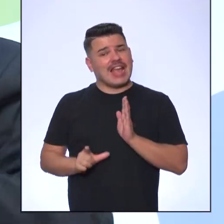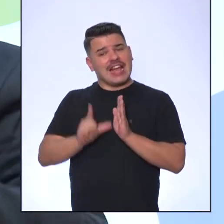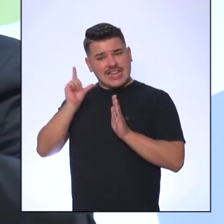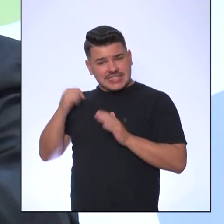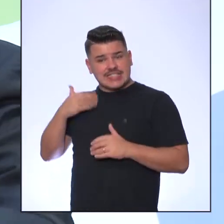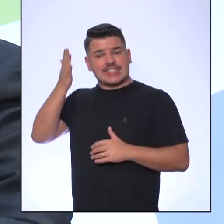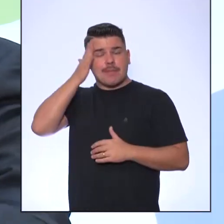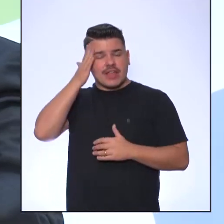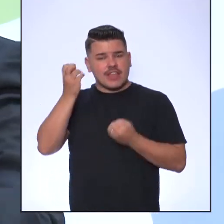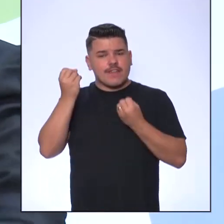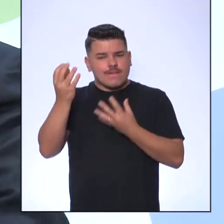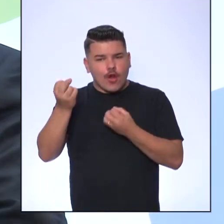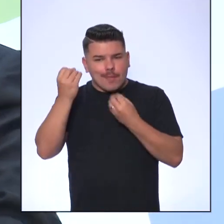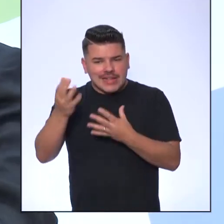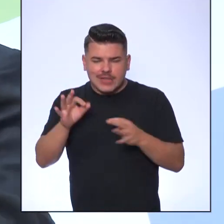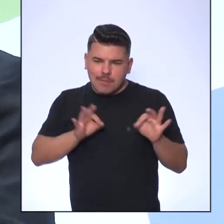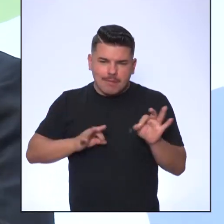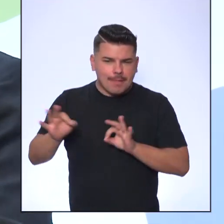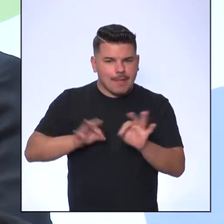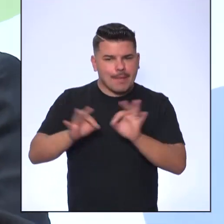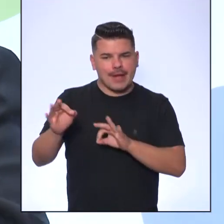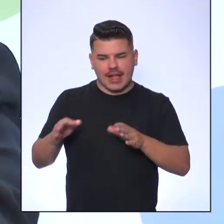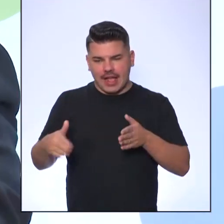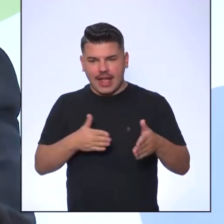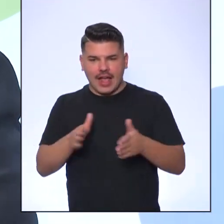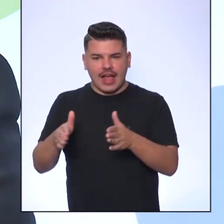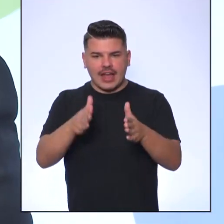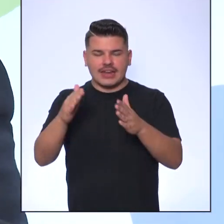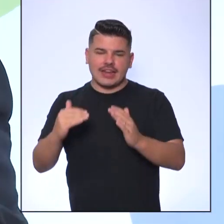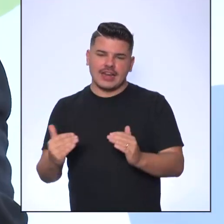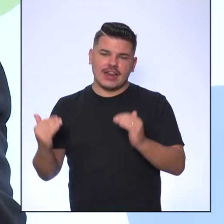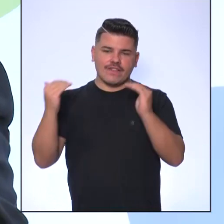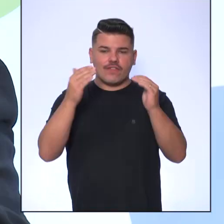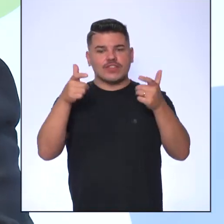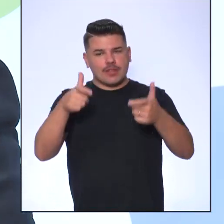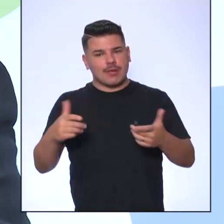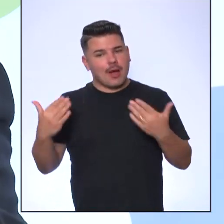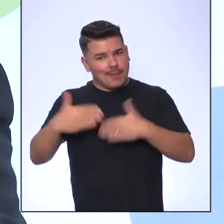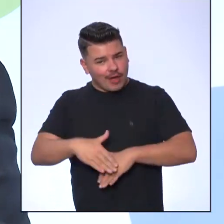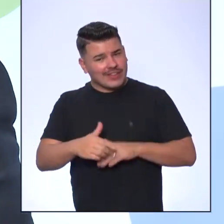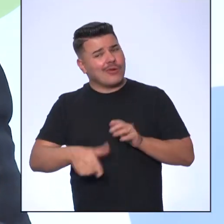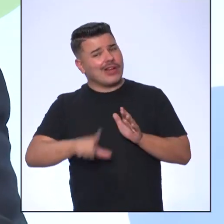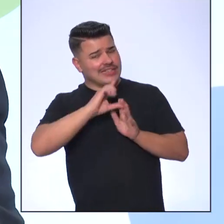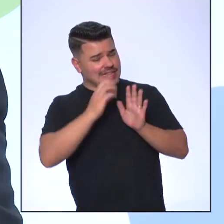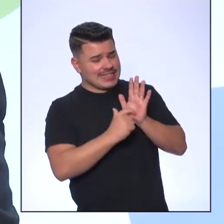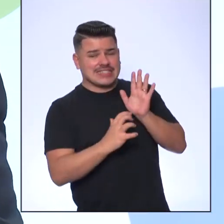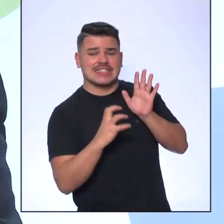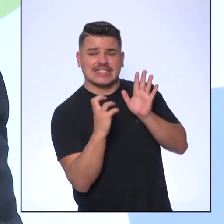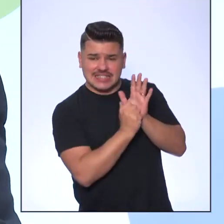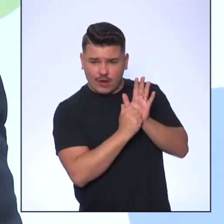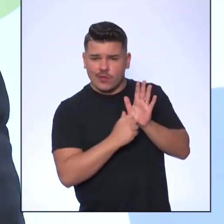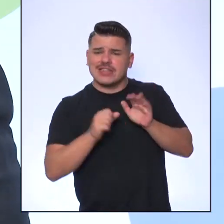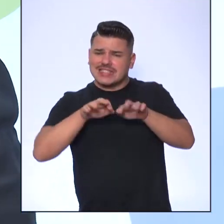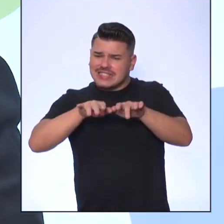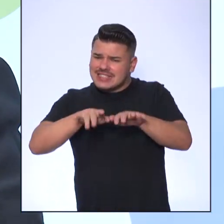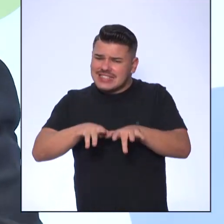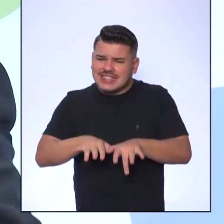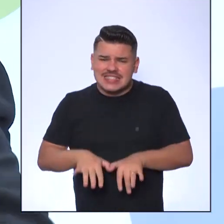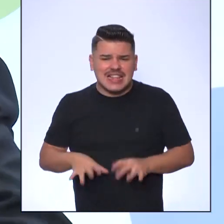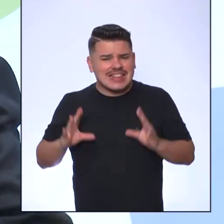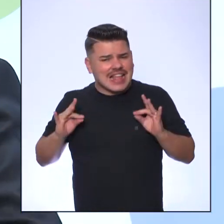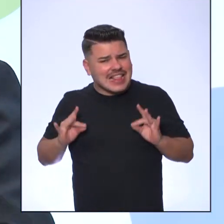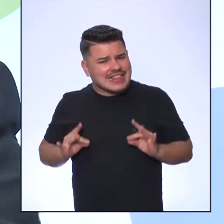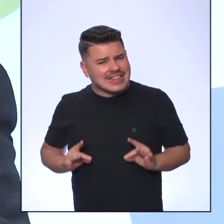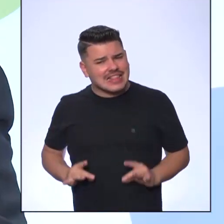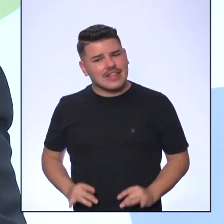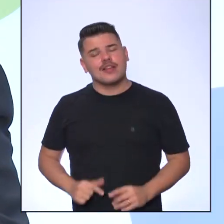eles vão preparar o ambiente para que você possa ser bem recebido. Por isso que na inscrição é super importante você informar isso, né, Cláudio? Senão